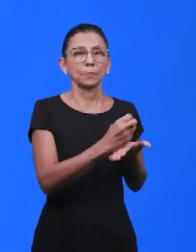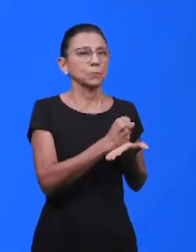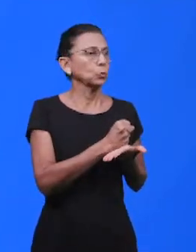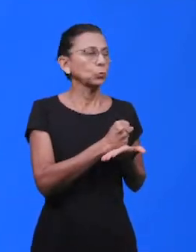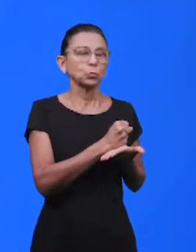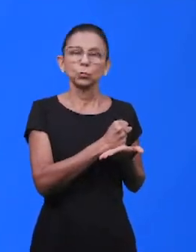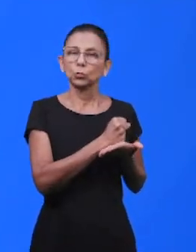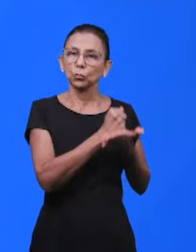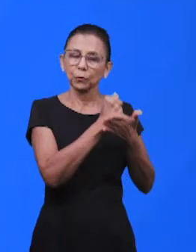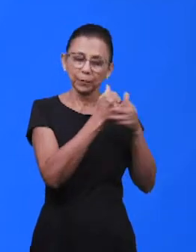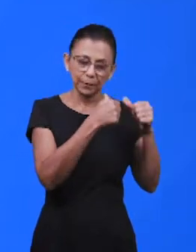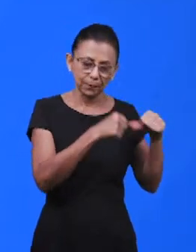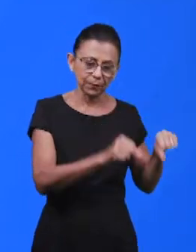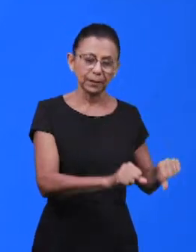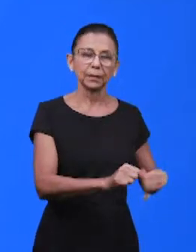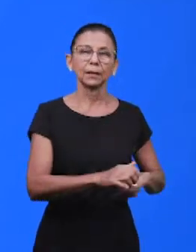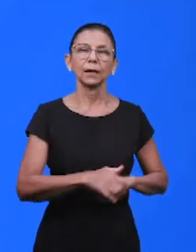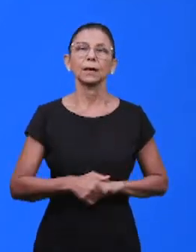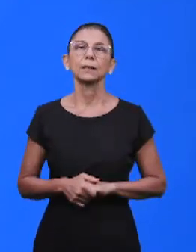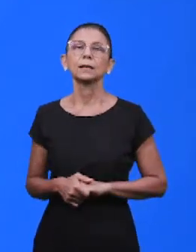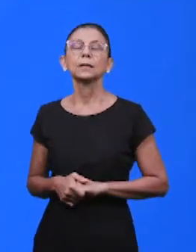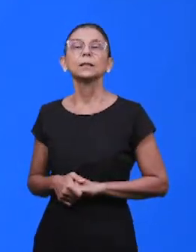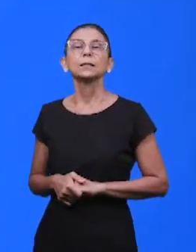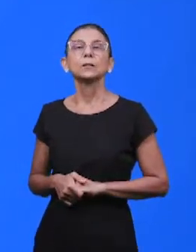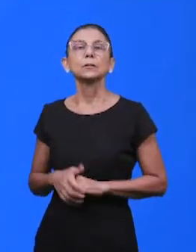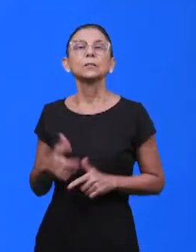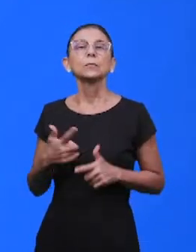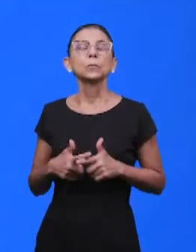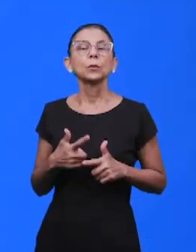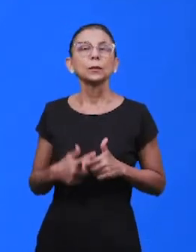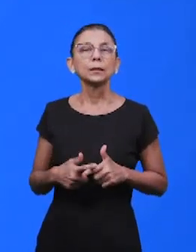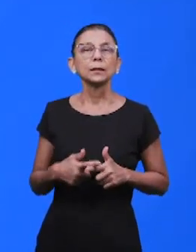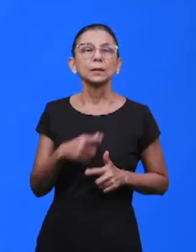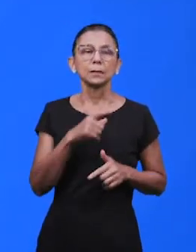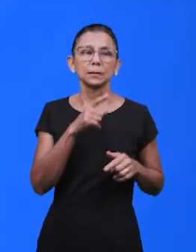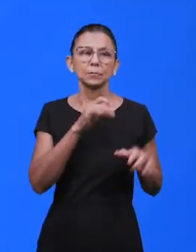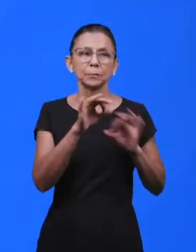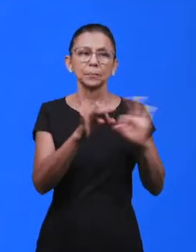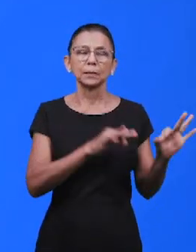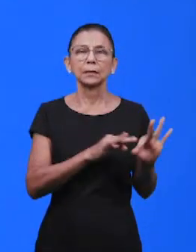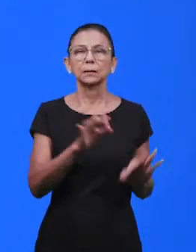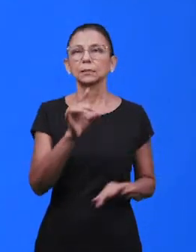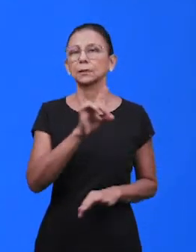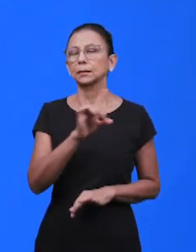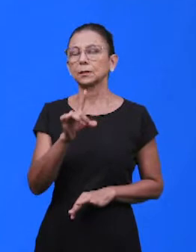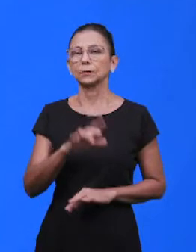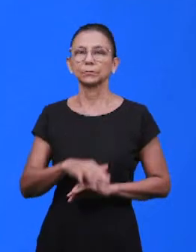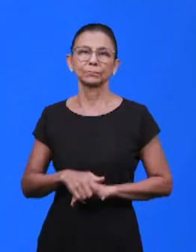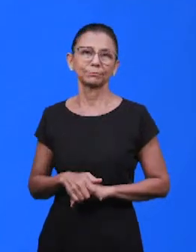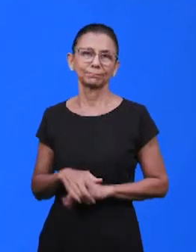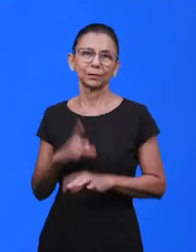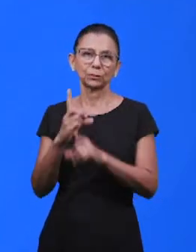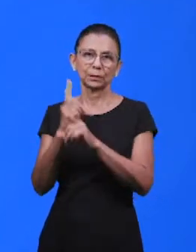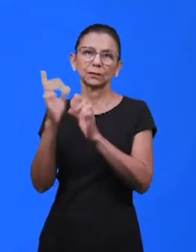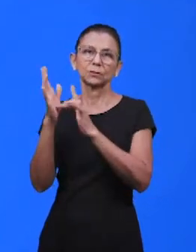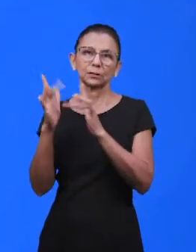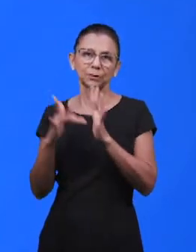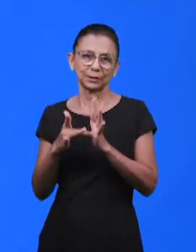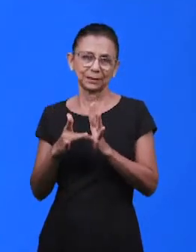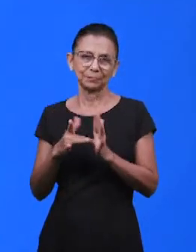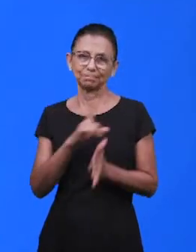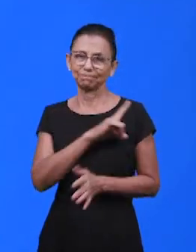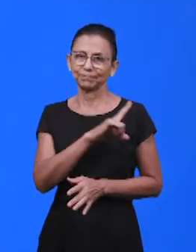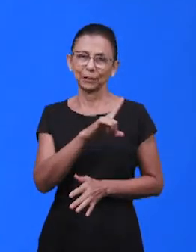será arrebatada, porque ela não estará, ou ela não está, né, atualmente, preparada para o encontro com o Senhor. Ótimo